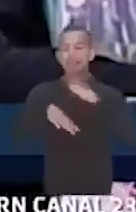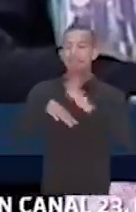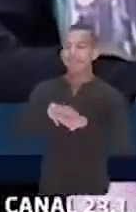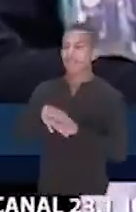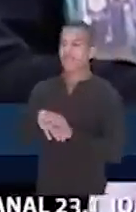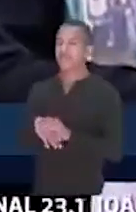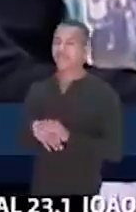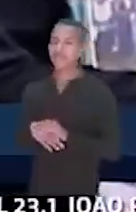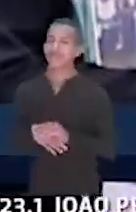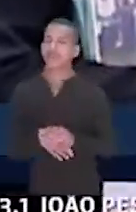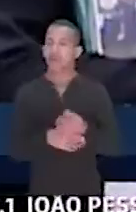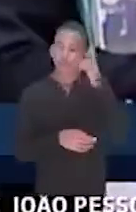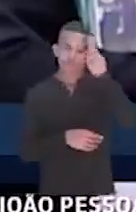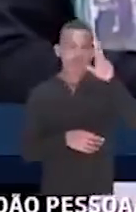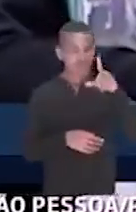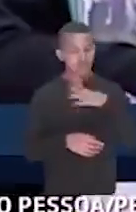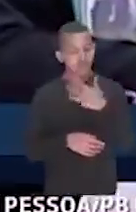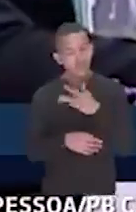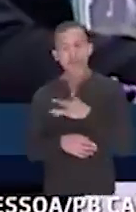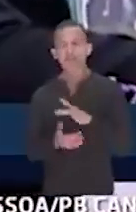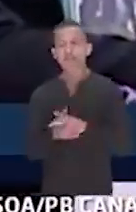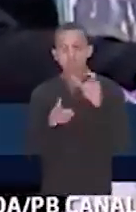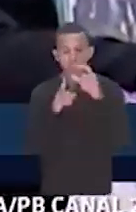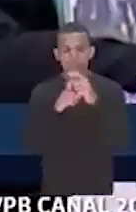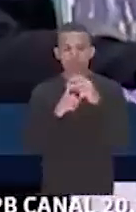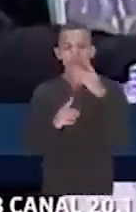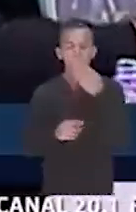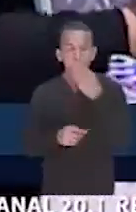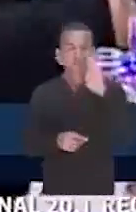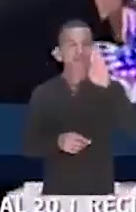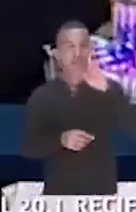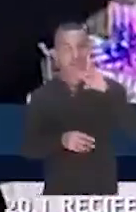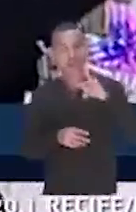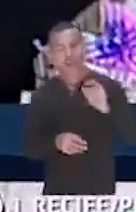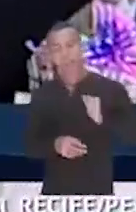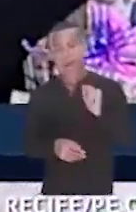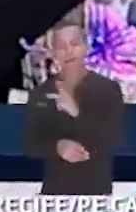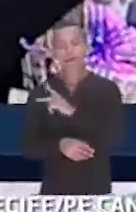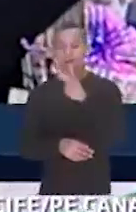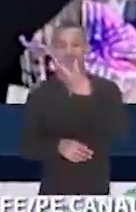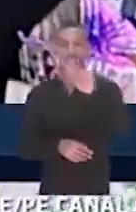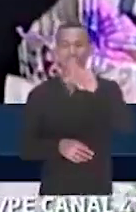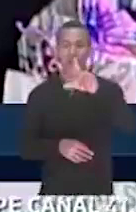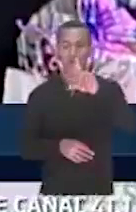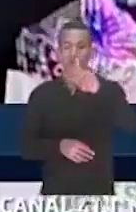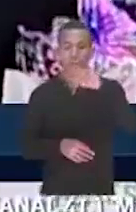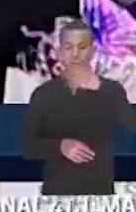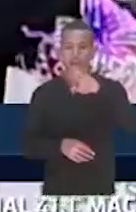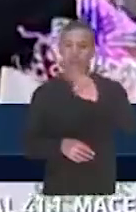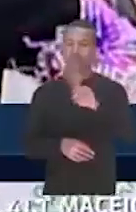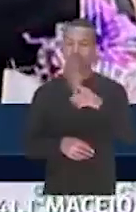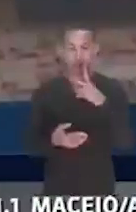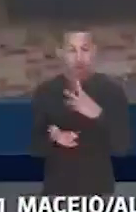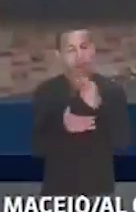pela sua infinita misericórdia e pela palavra do profeta, o apóstolo Valdemiro, nós conseguimos comprar um